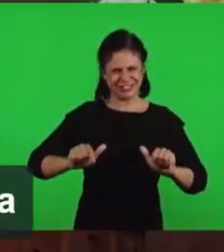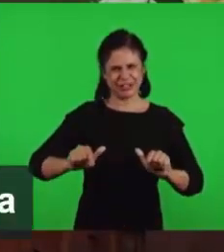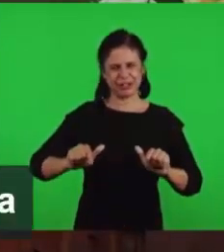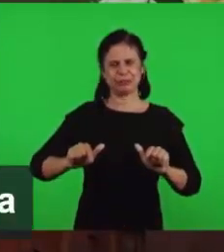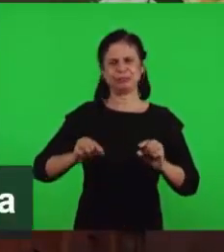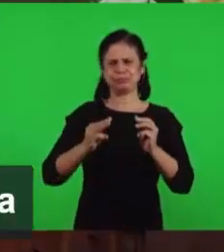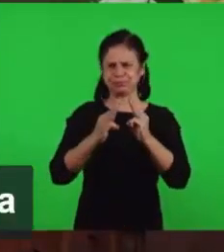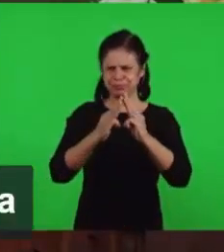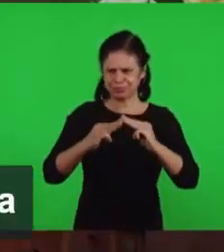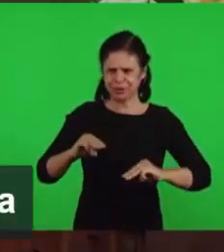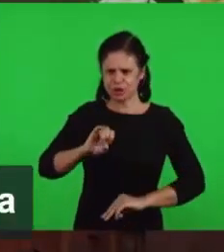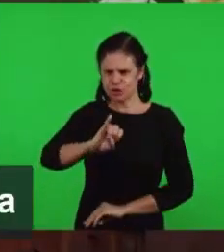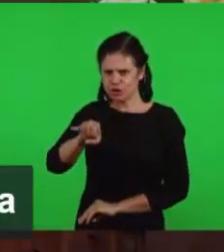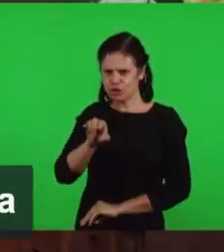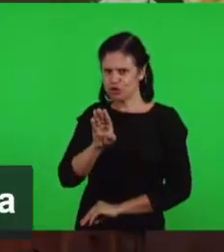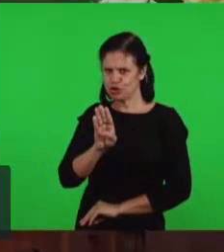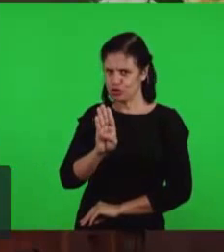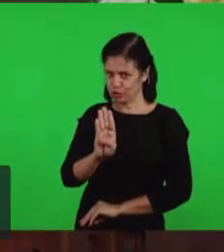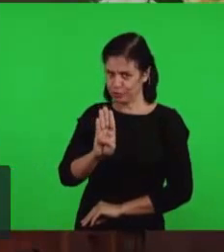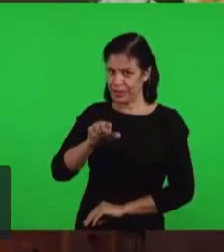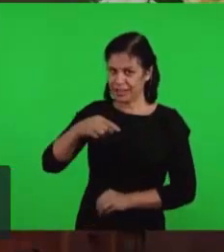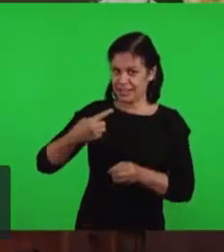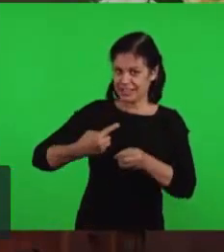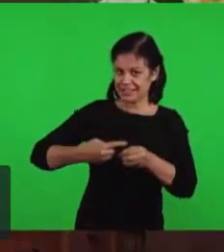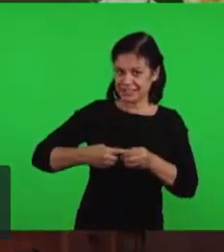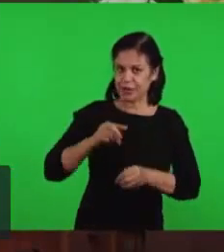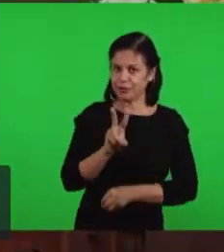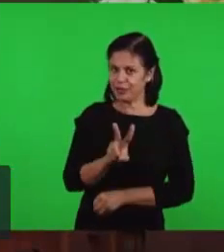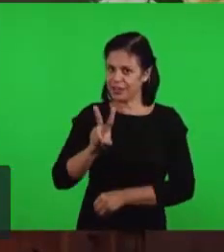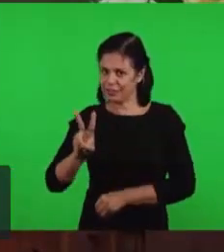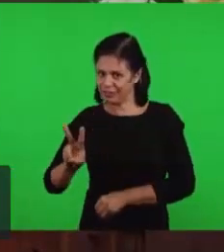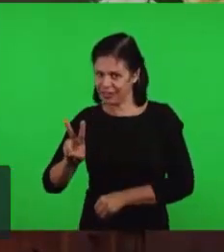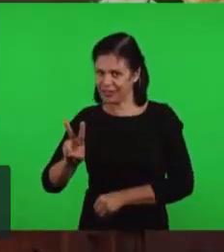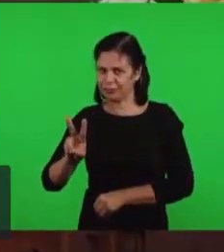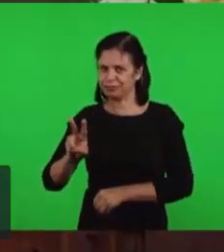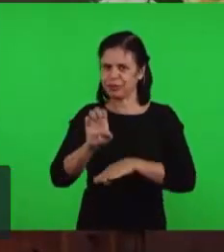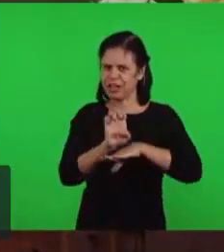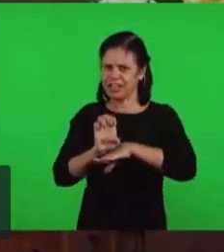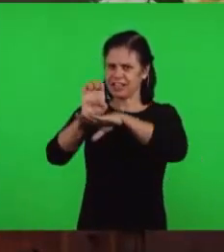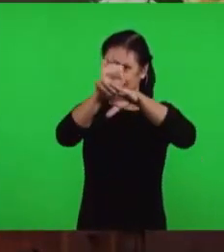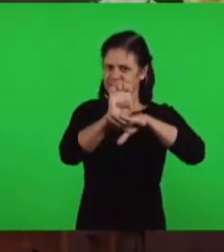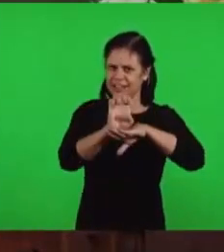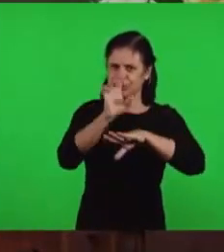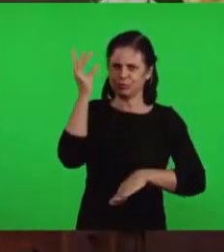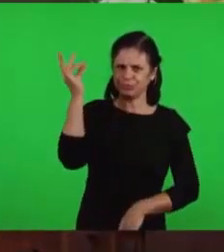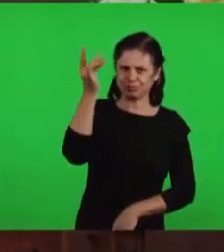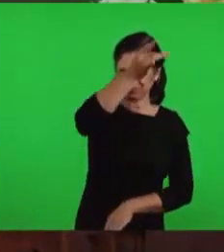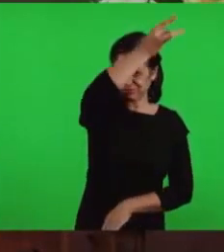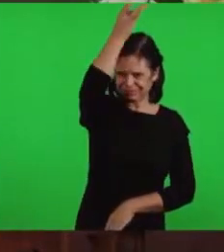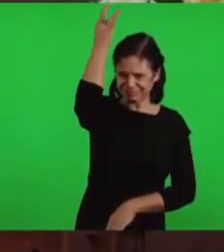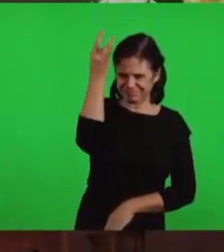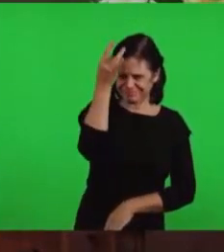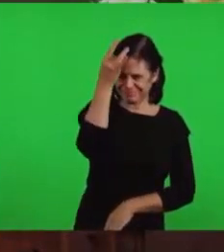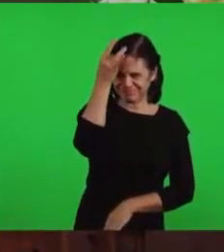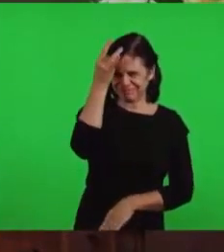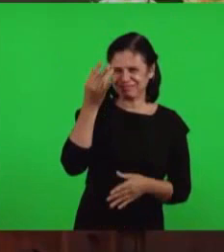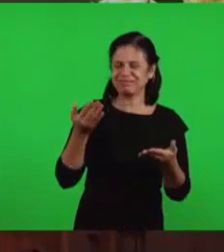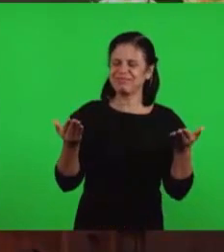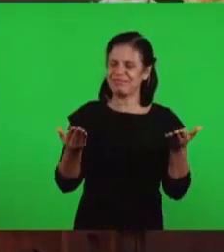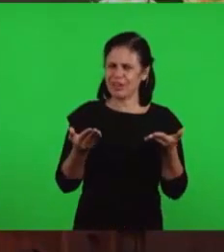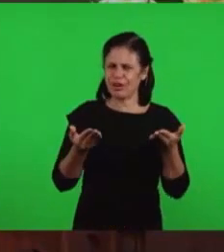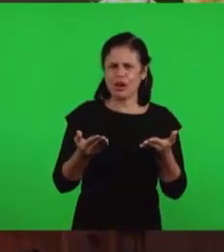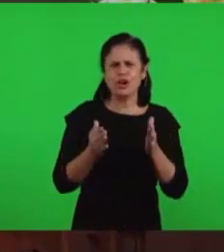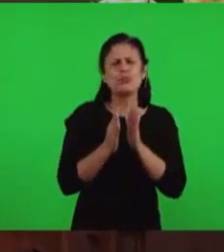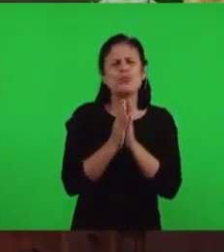no manaína Jaburuna na cidade de Vila Velha o estado do Espírito Santo e que iremos agora convidar